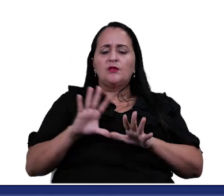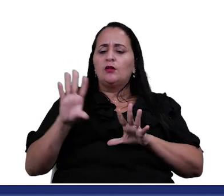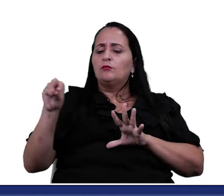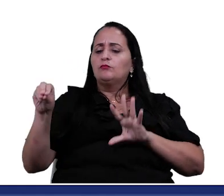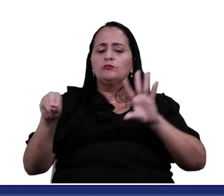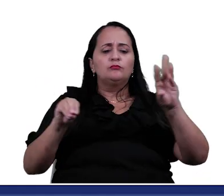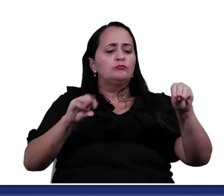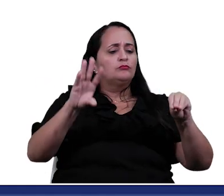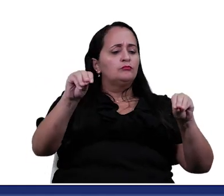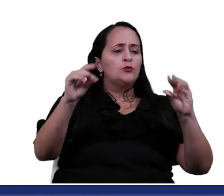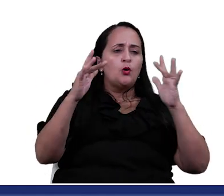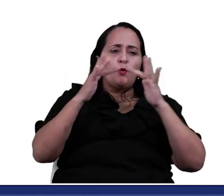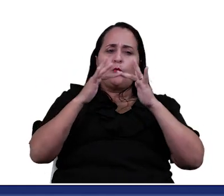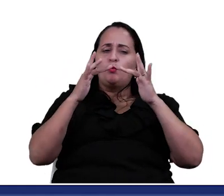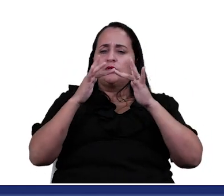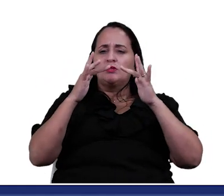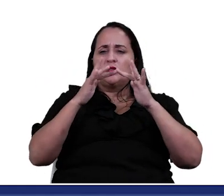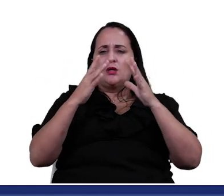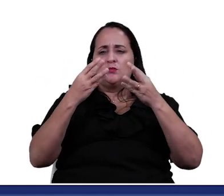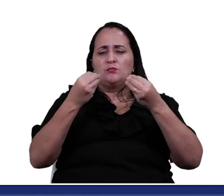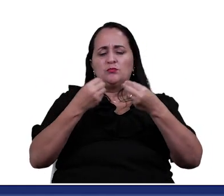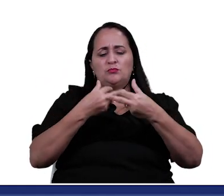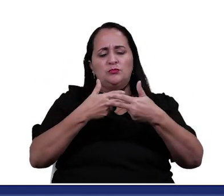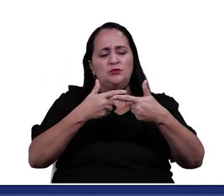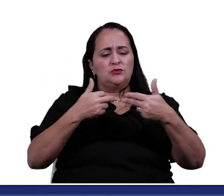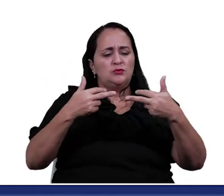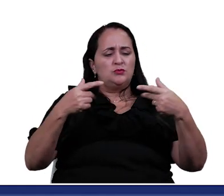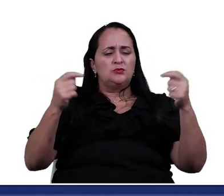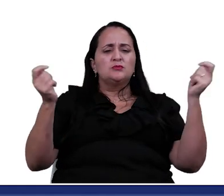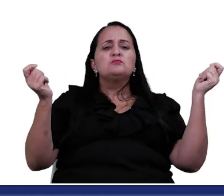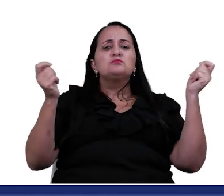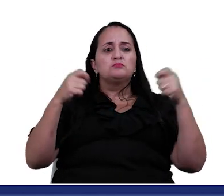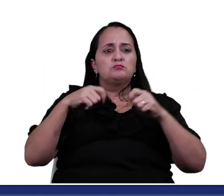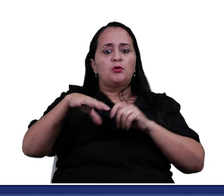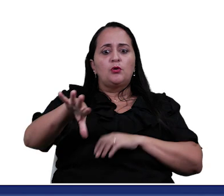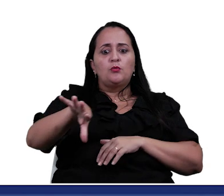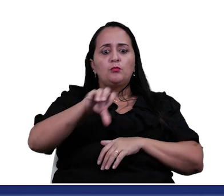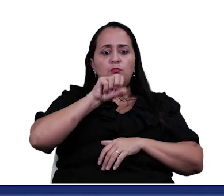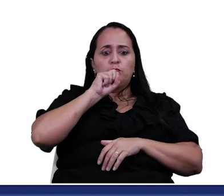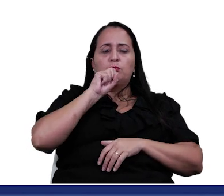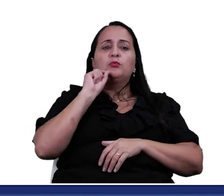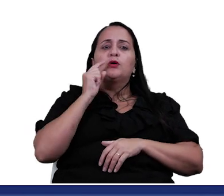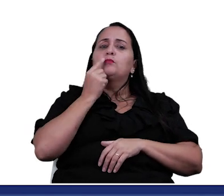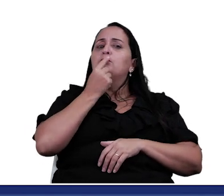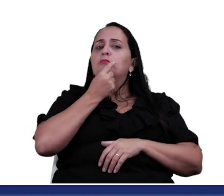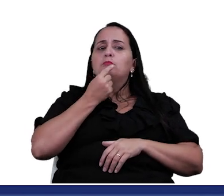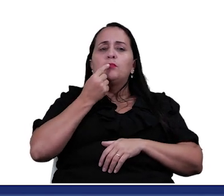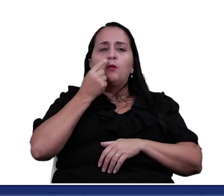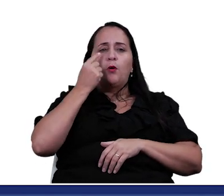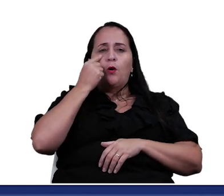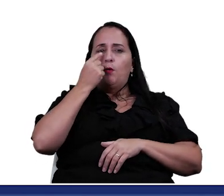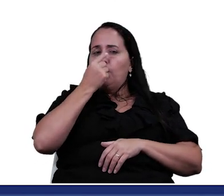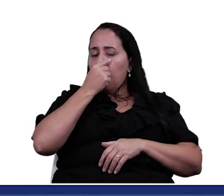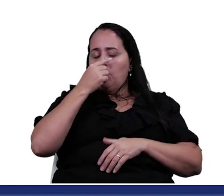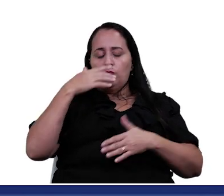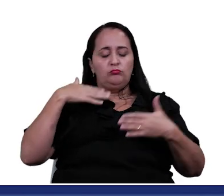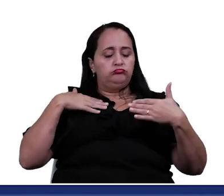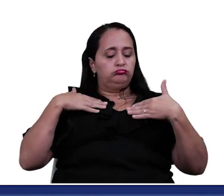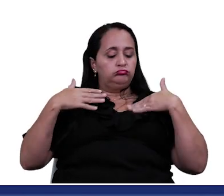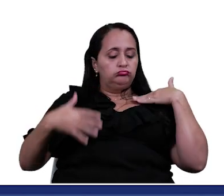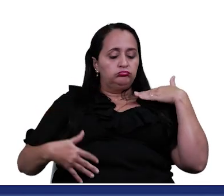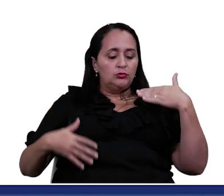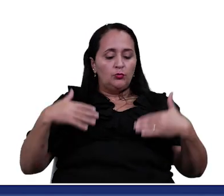coisas e podem levar micro-organismos nocivos para a boca, os olhos e outras partes do